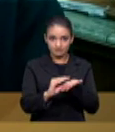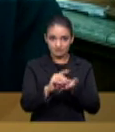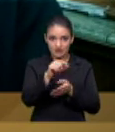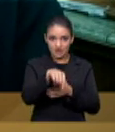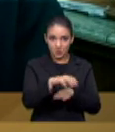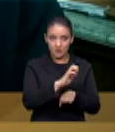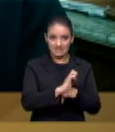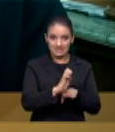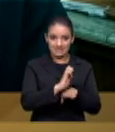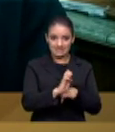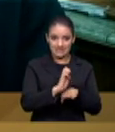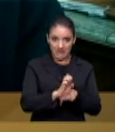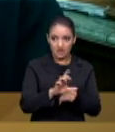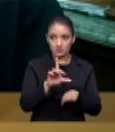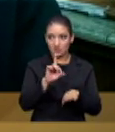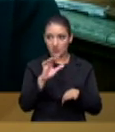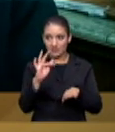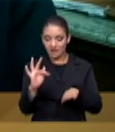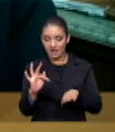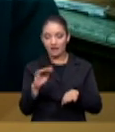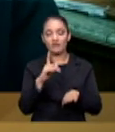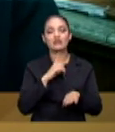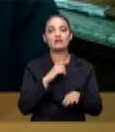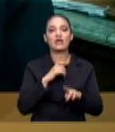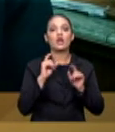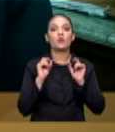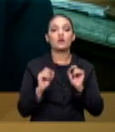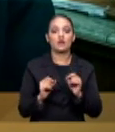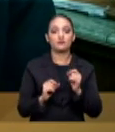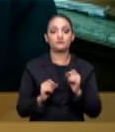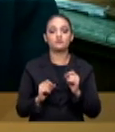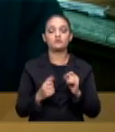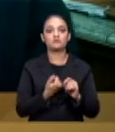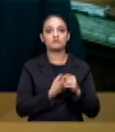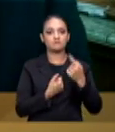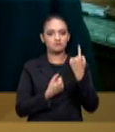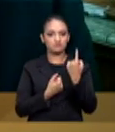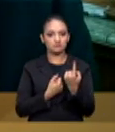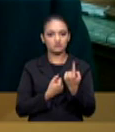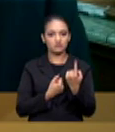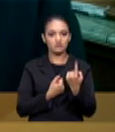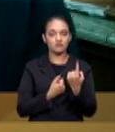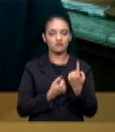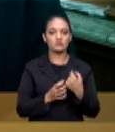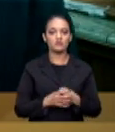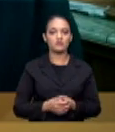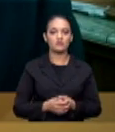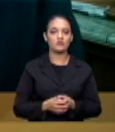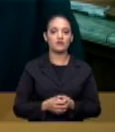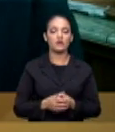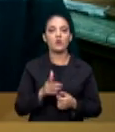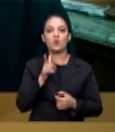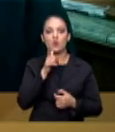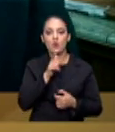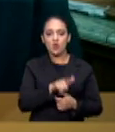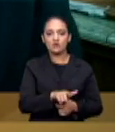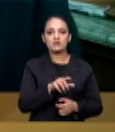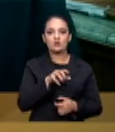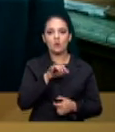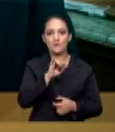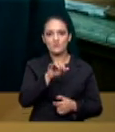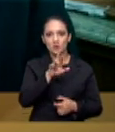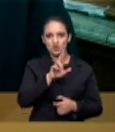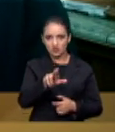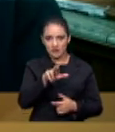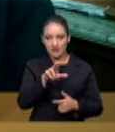aos estados e ao Distrito Federal. 1. O produto da arrecadação do